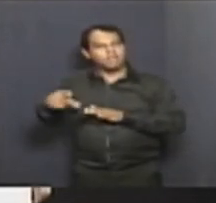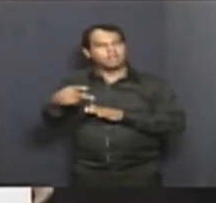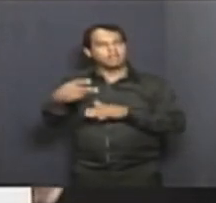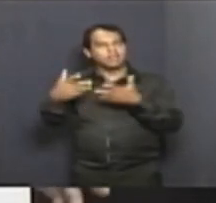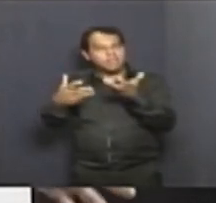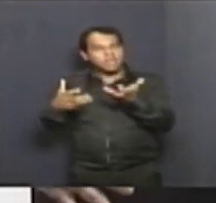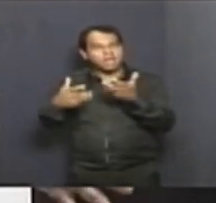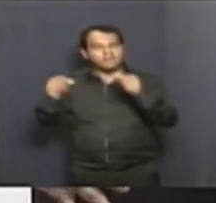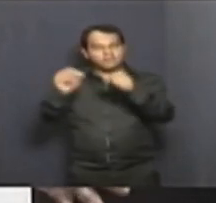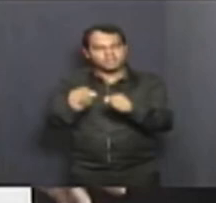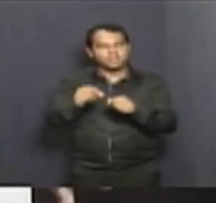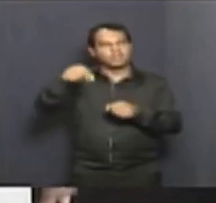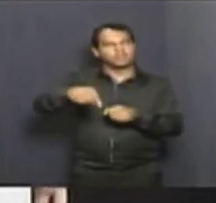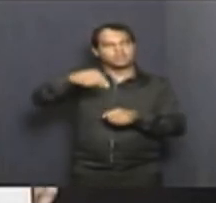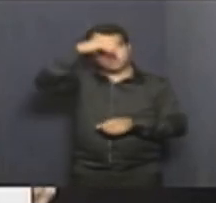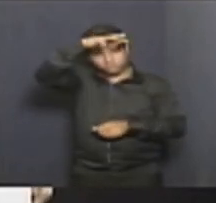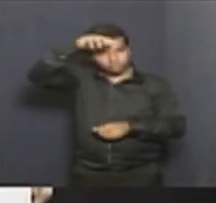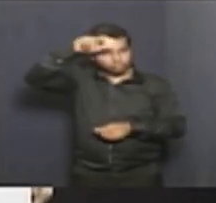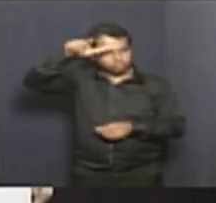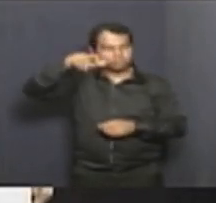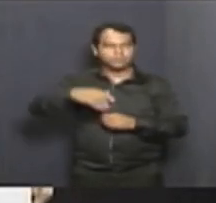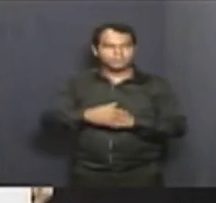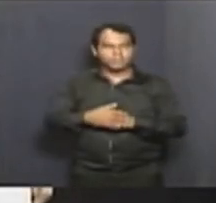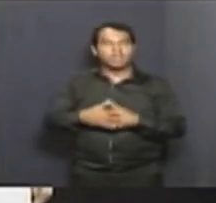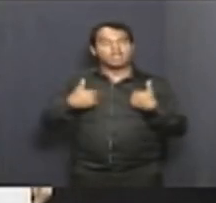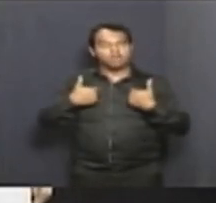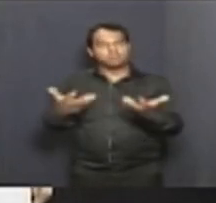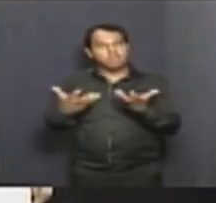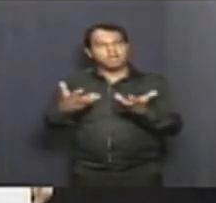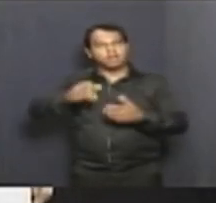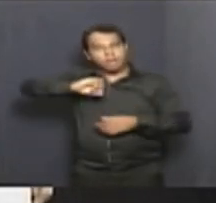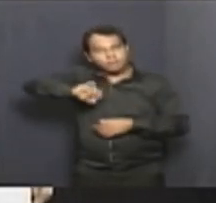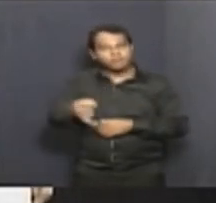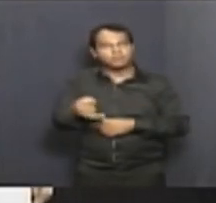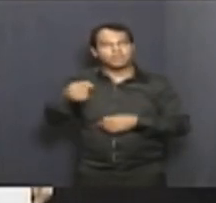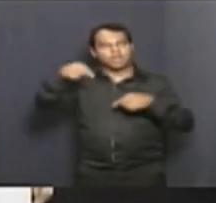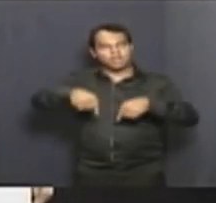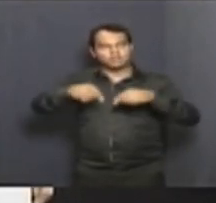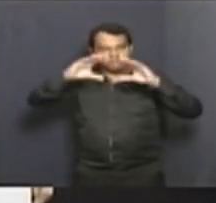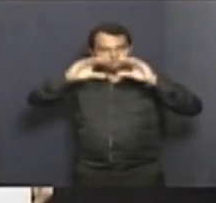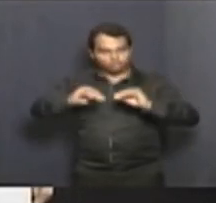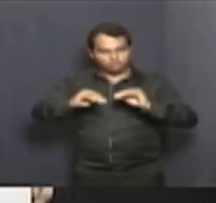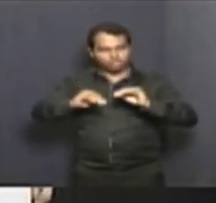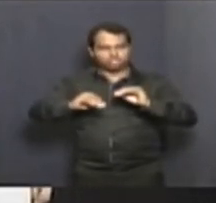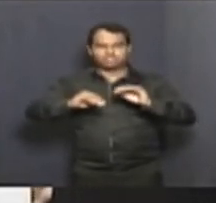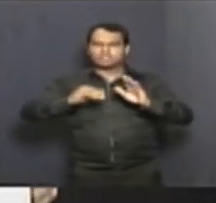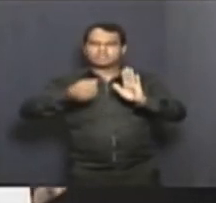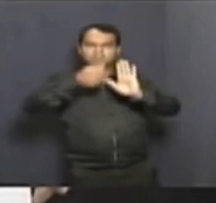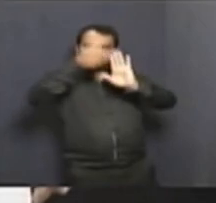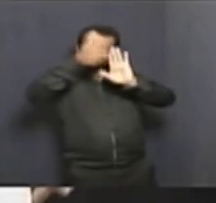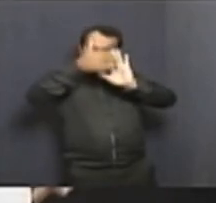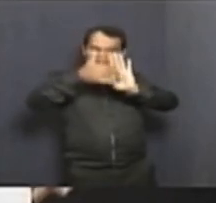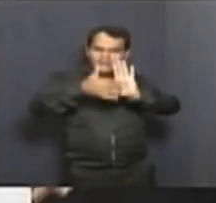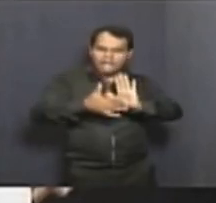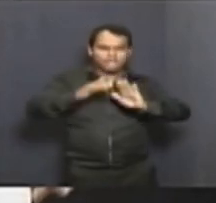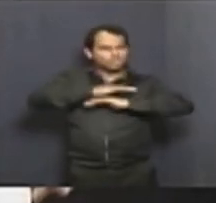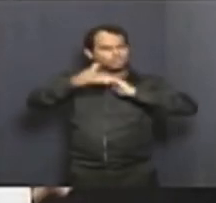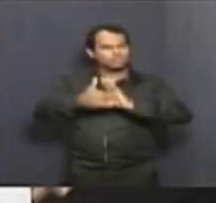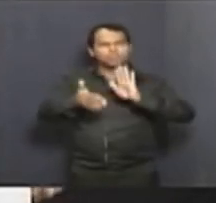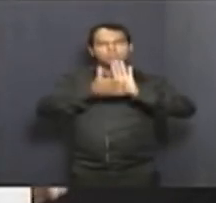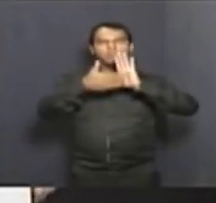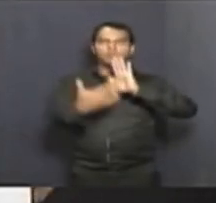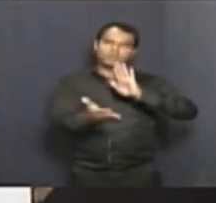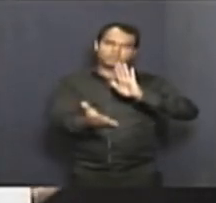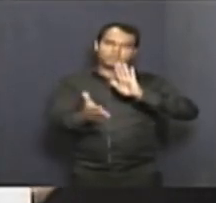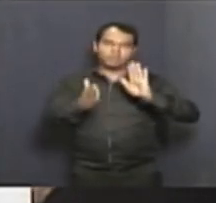do sul e quero ter a oportunidade nessa noite e colocar aqui todas as propostas que a minha coligação